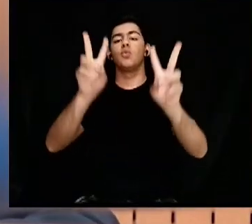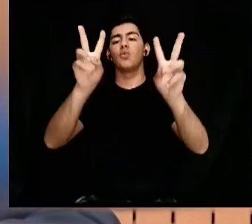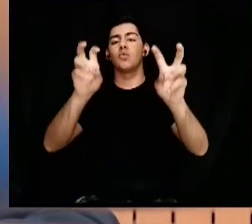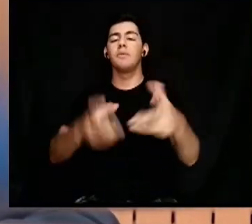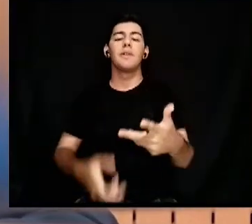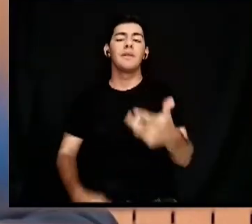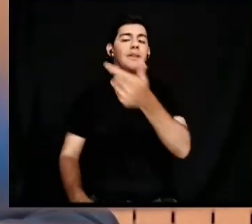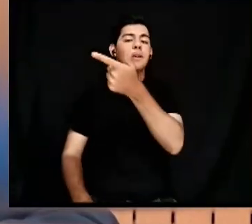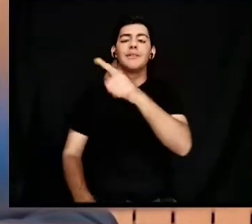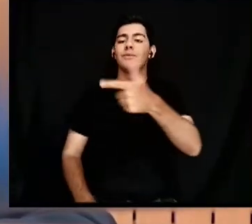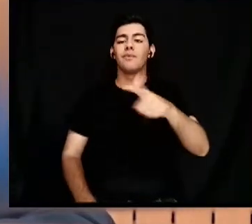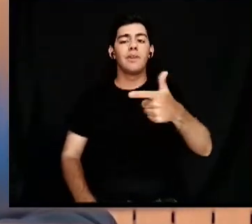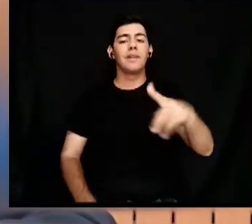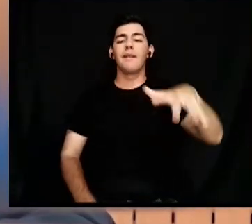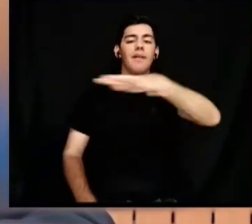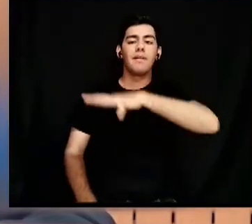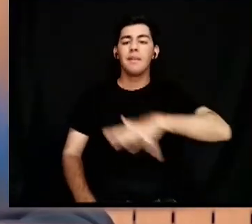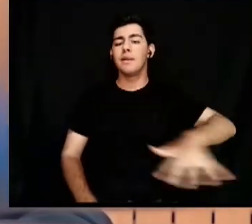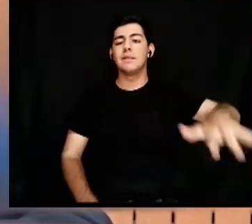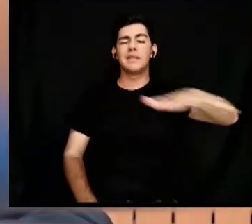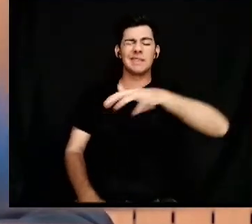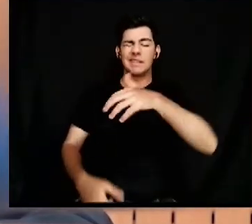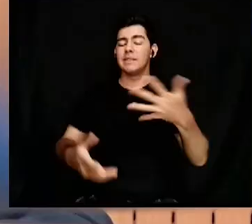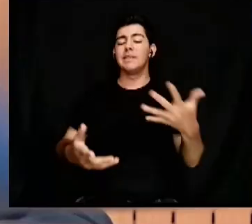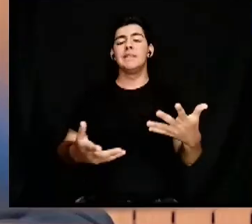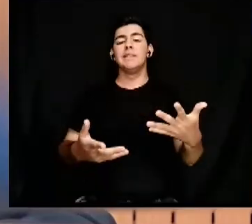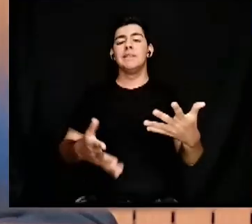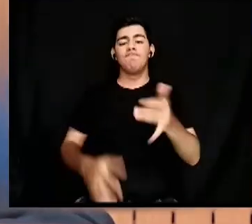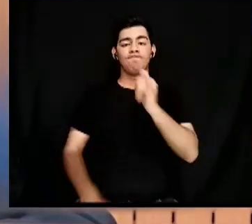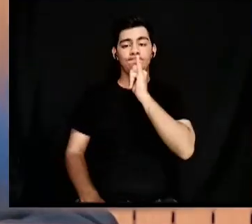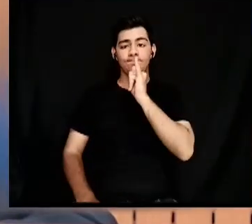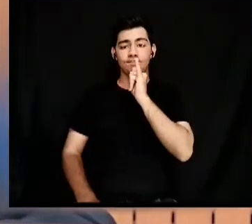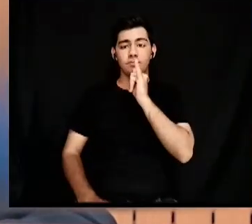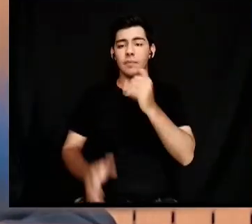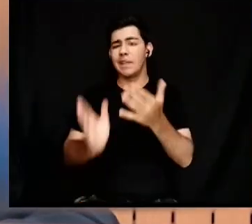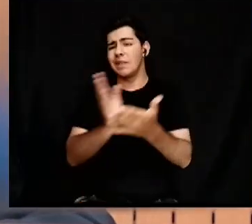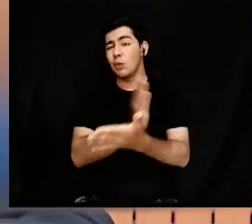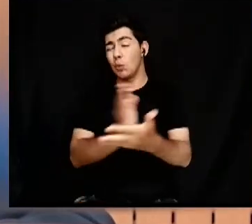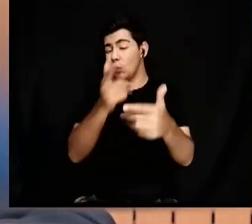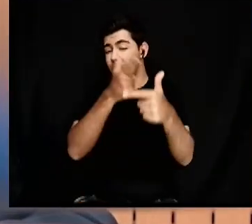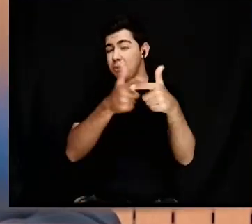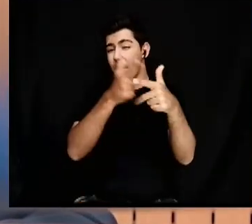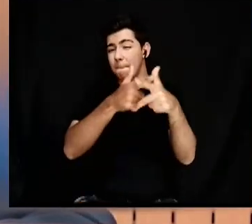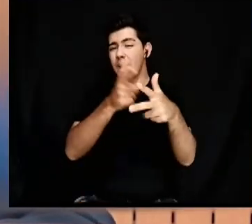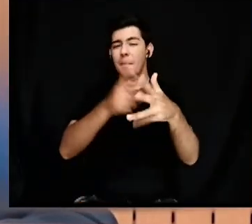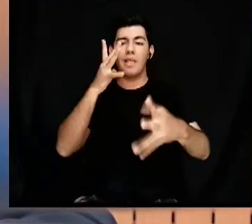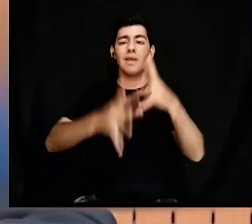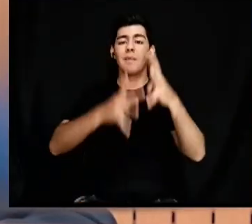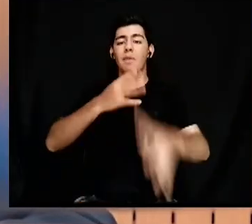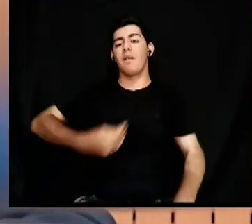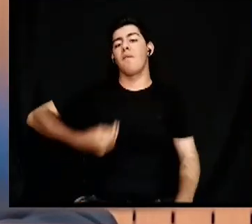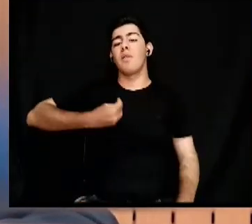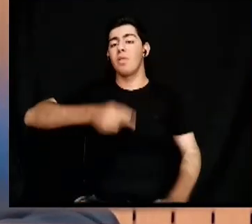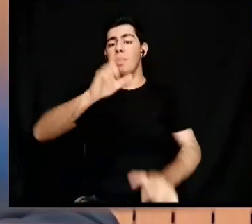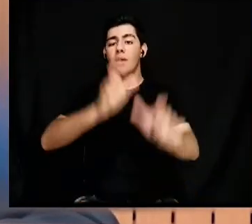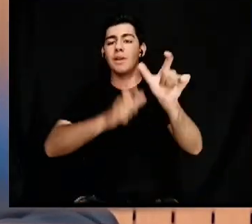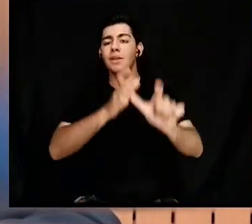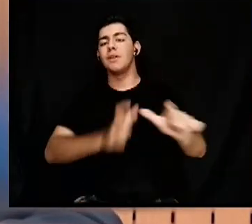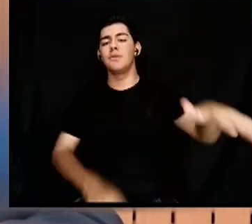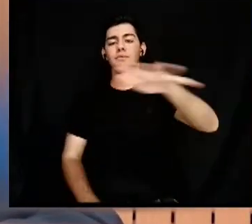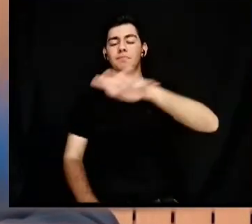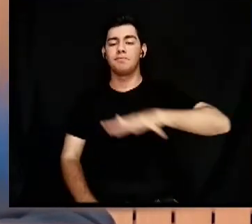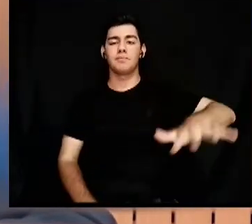grandes situações que venham complicar a vida daquele território. Justamente por quê? Porque existe uma aliança